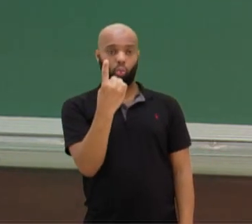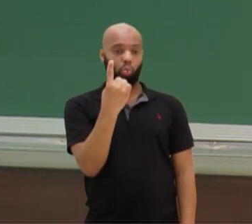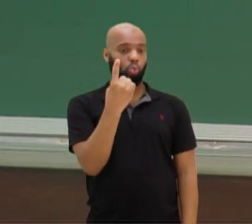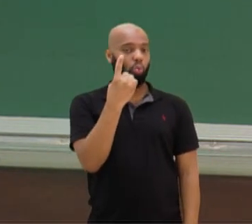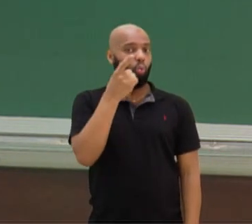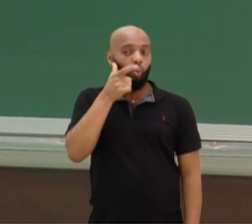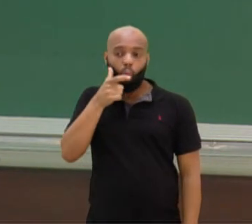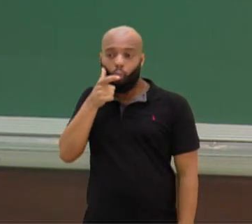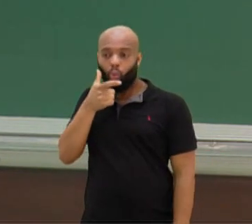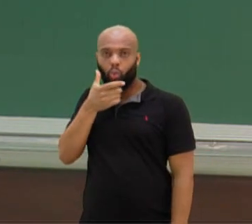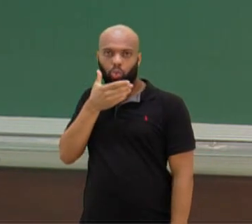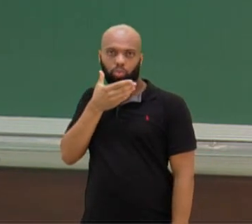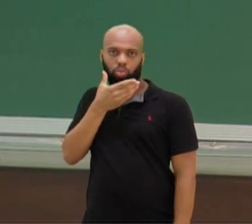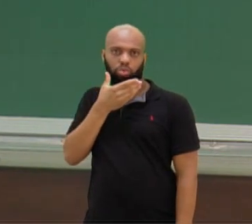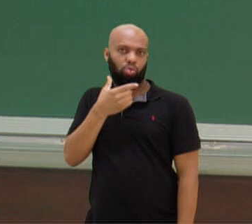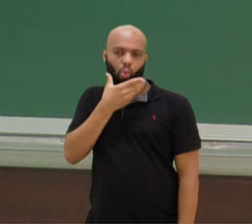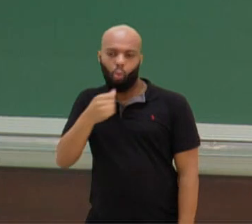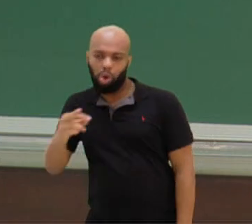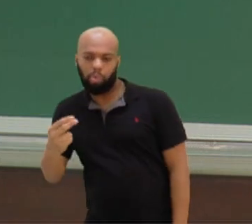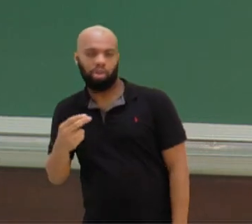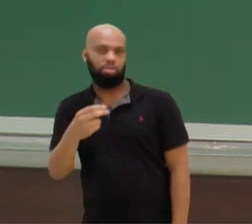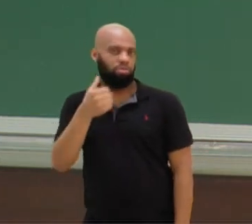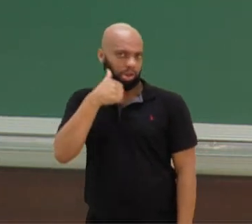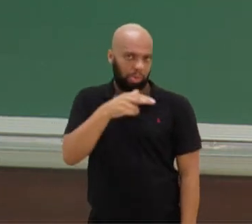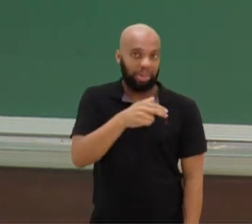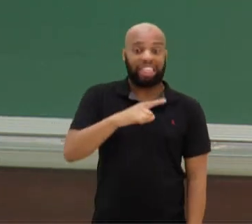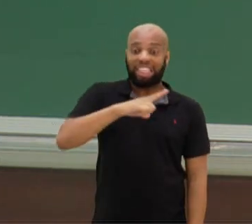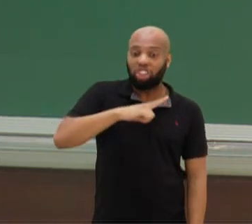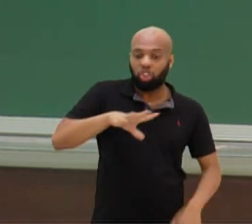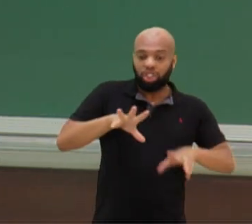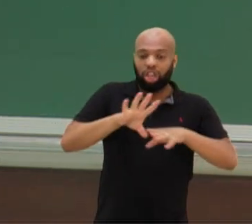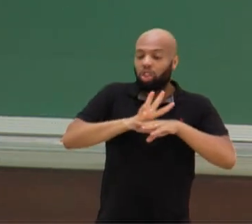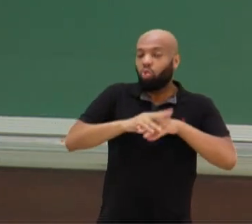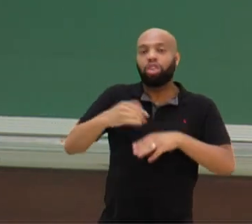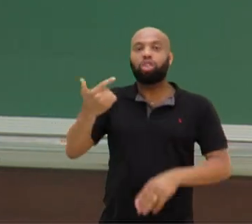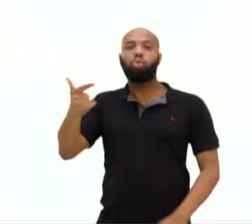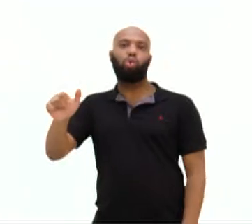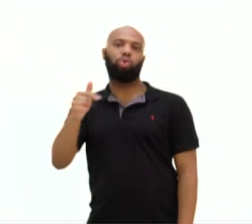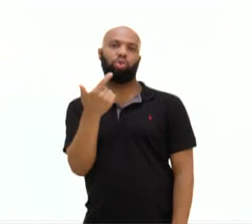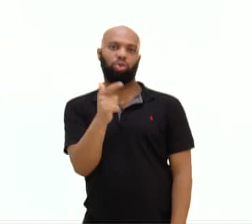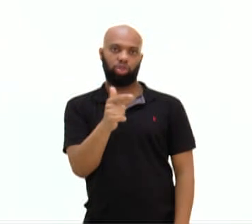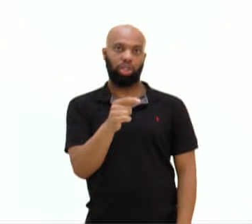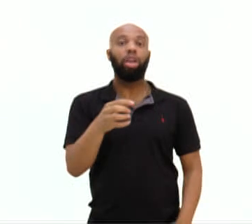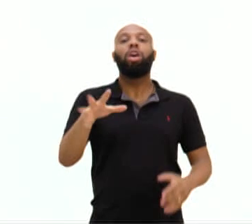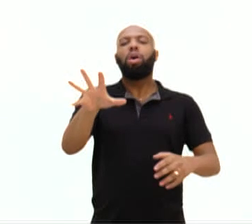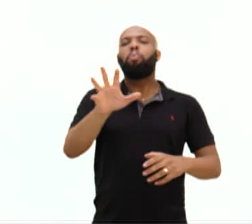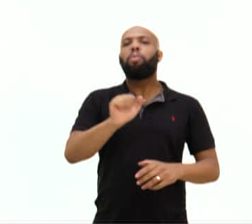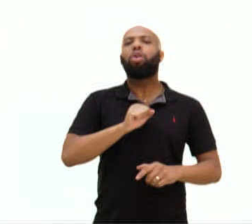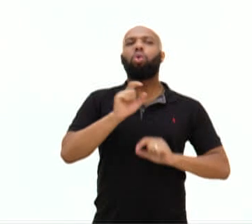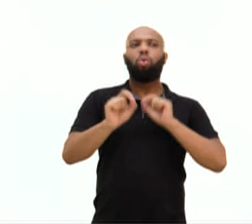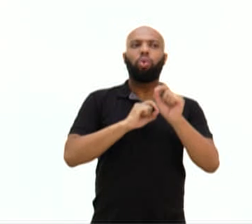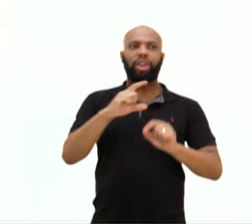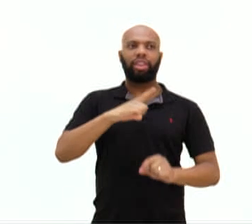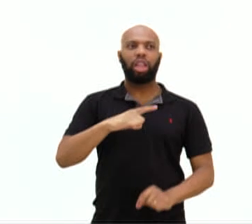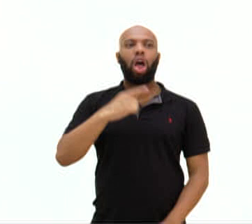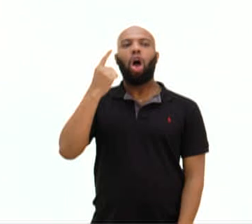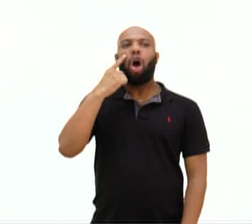doença. Então, eles queriam entender o que estava acontecendo. Então, eles pegaram lá gêmeos monozigóticos e dizigóticos. Qual que é a